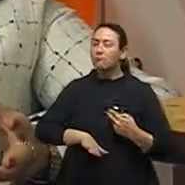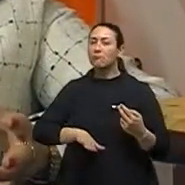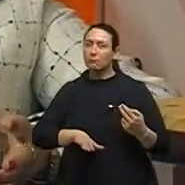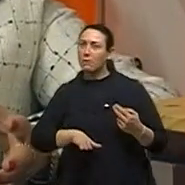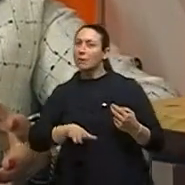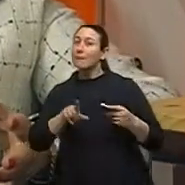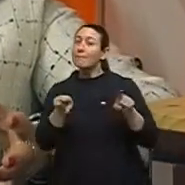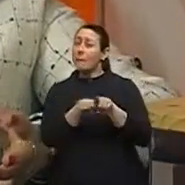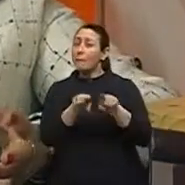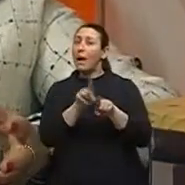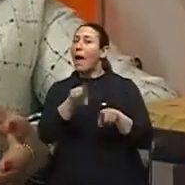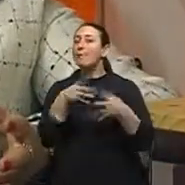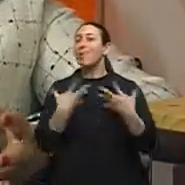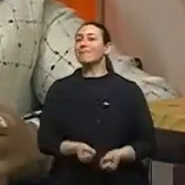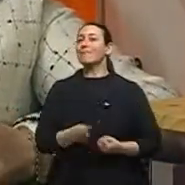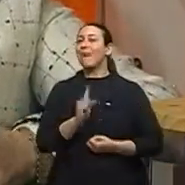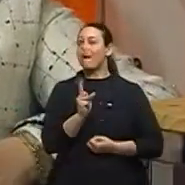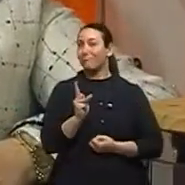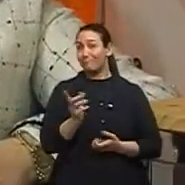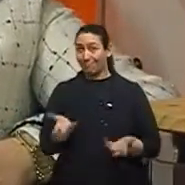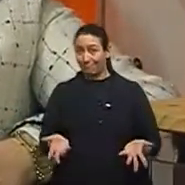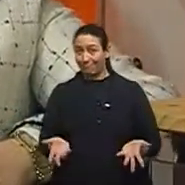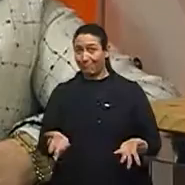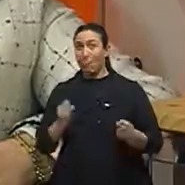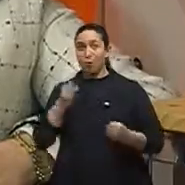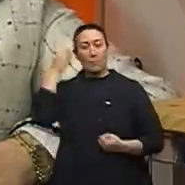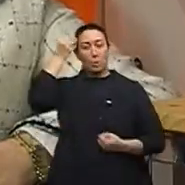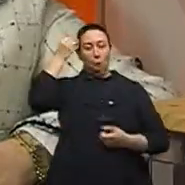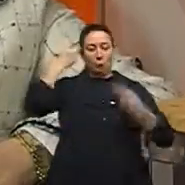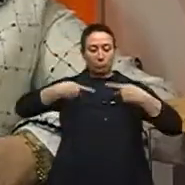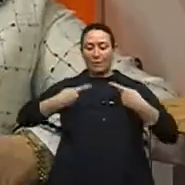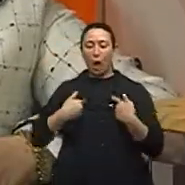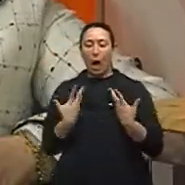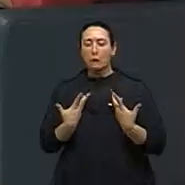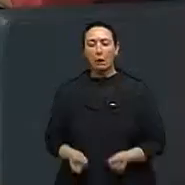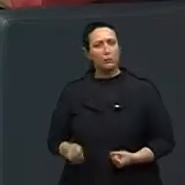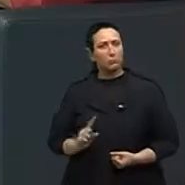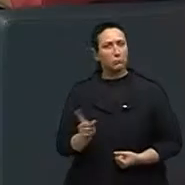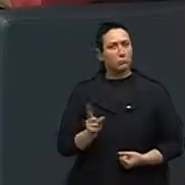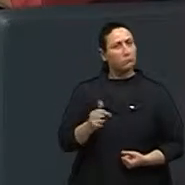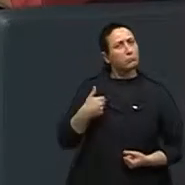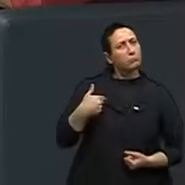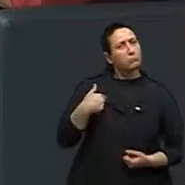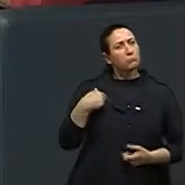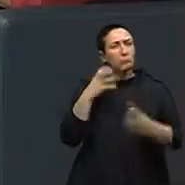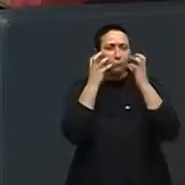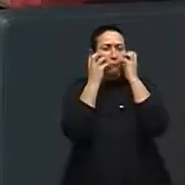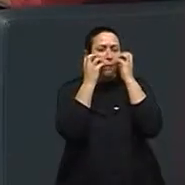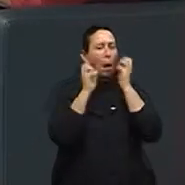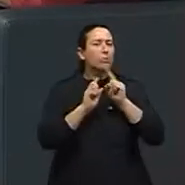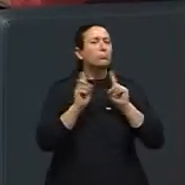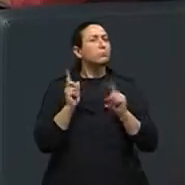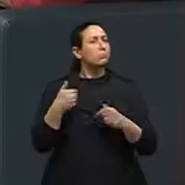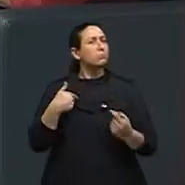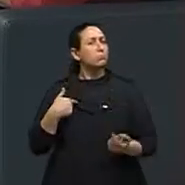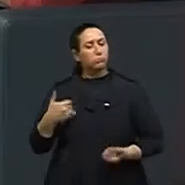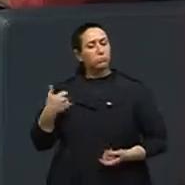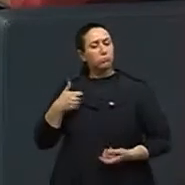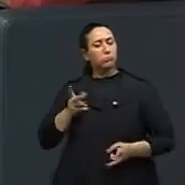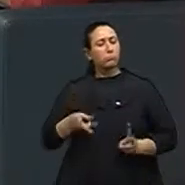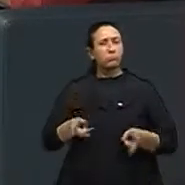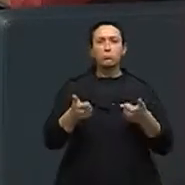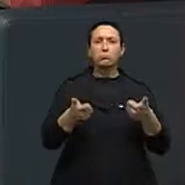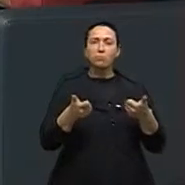uma negação negar eu não estou tão velho eu ainda tenho tempo pela frente negação não é um